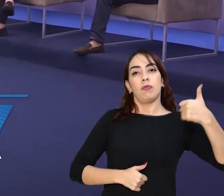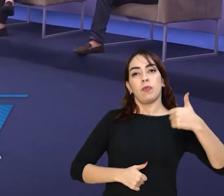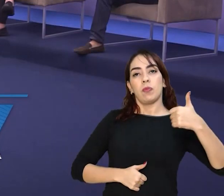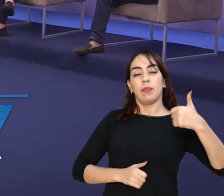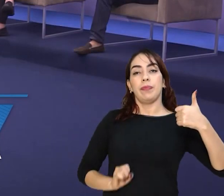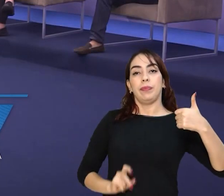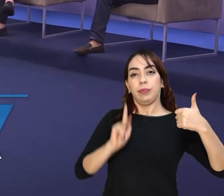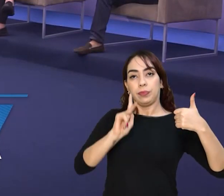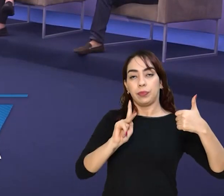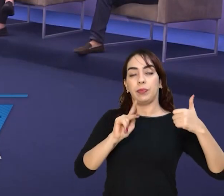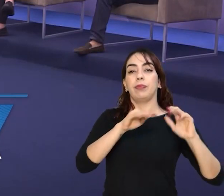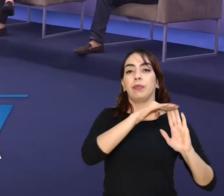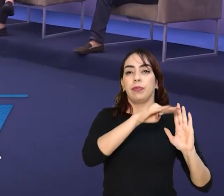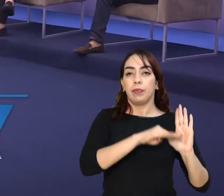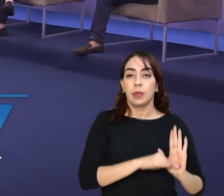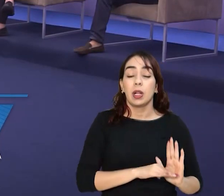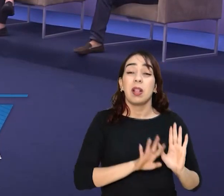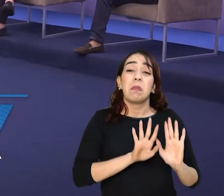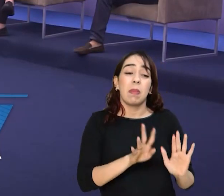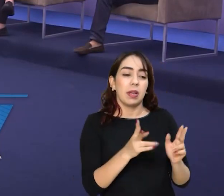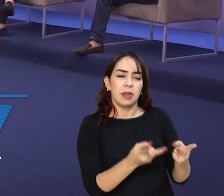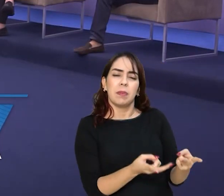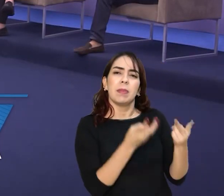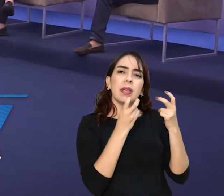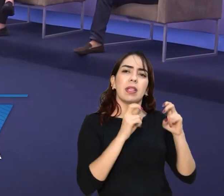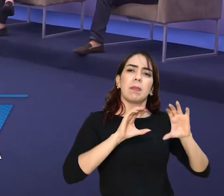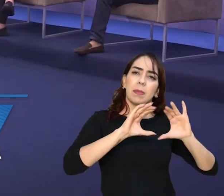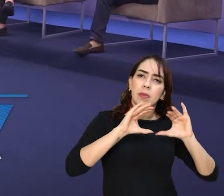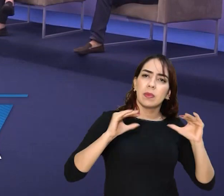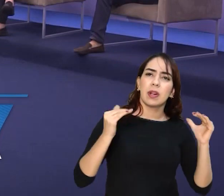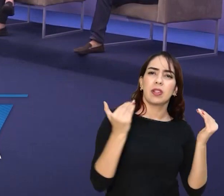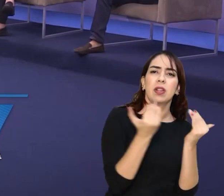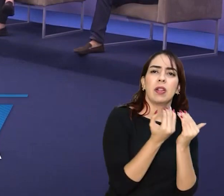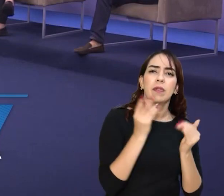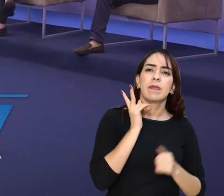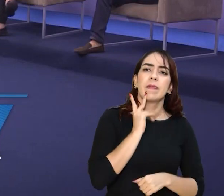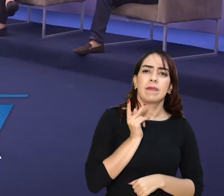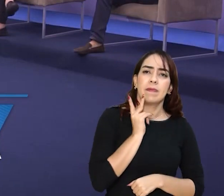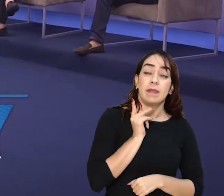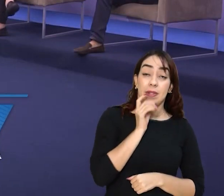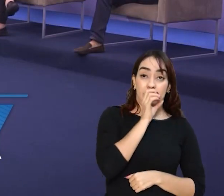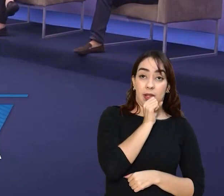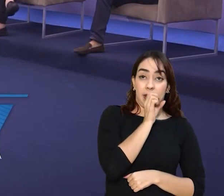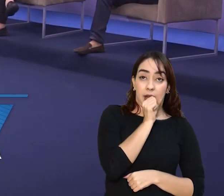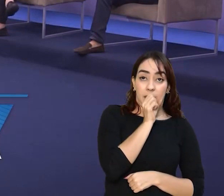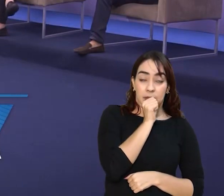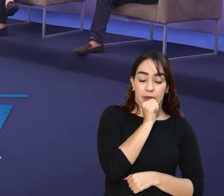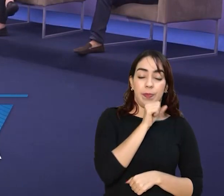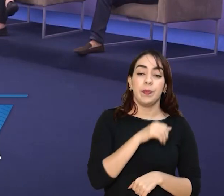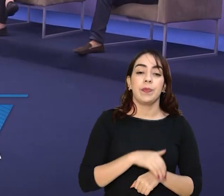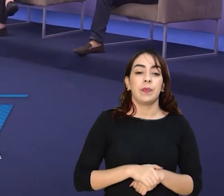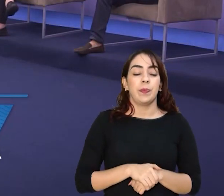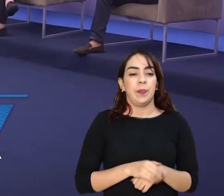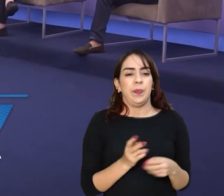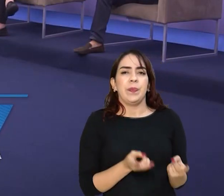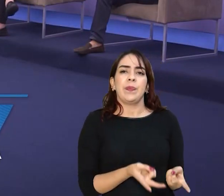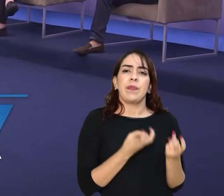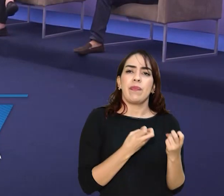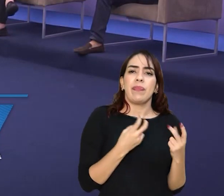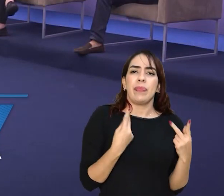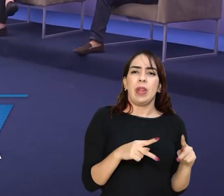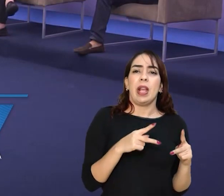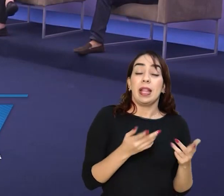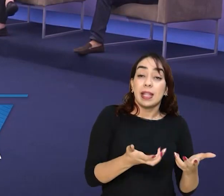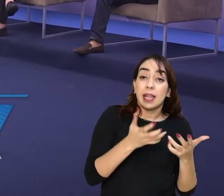o que eu vi de alguns jogadores, inclusive no Castelão, lá no último sábado, que o objetivo do Fortaleza é ser o